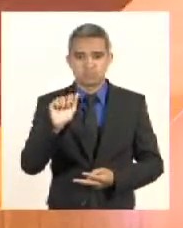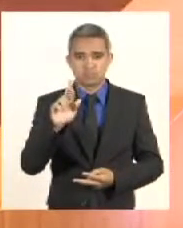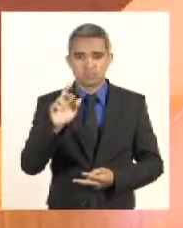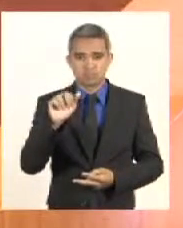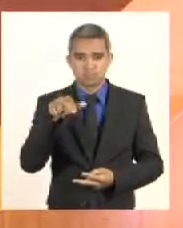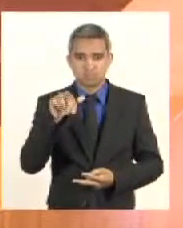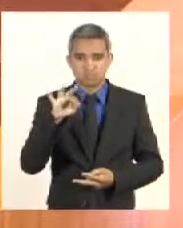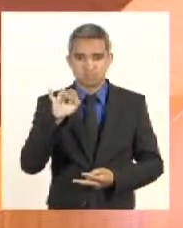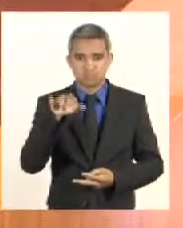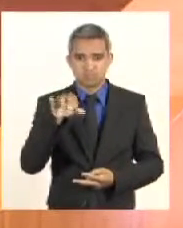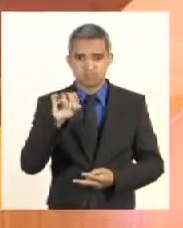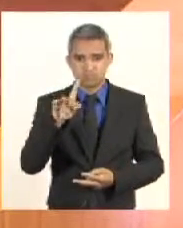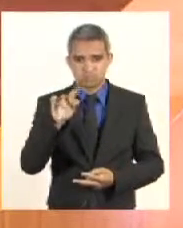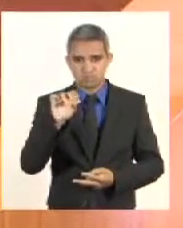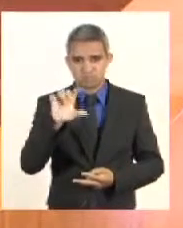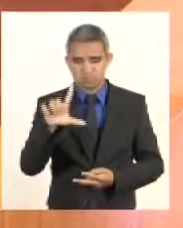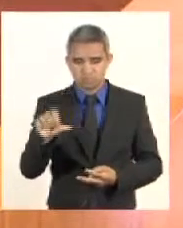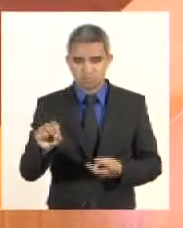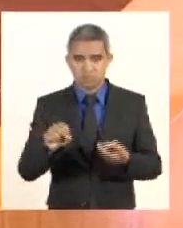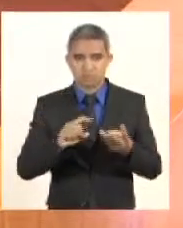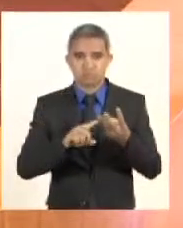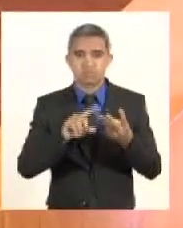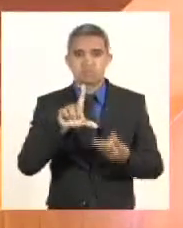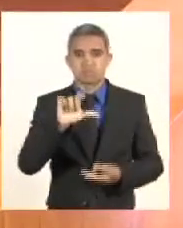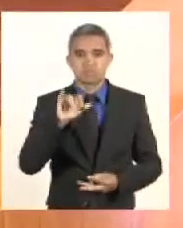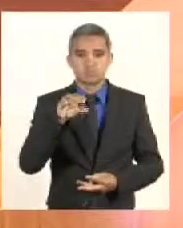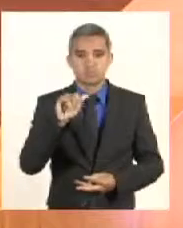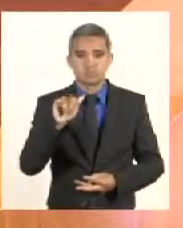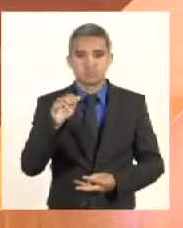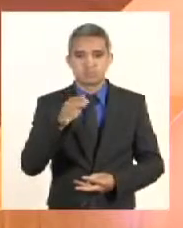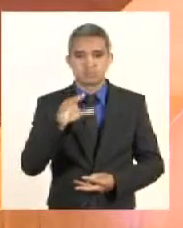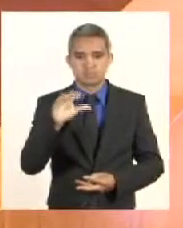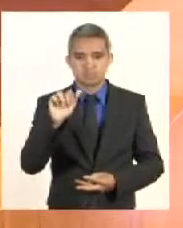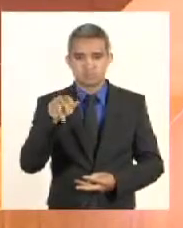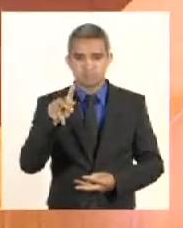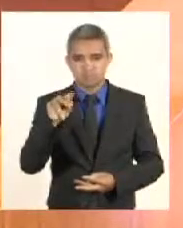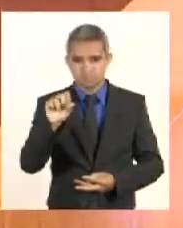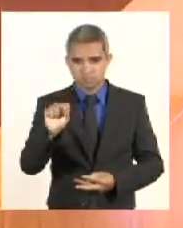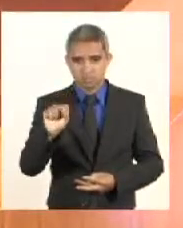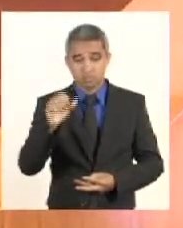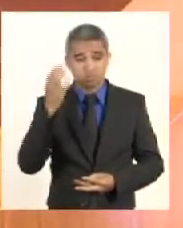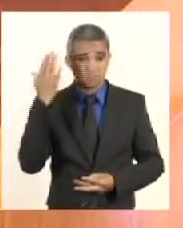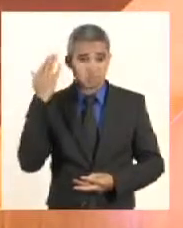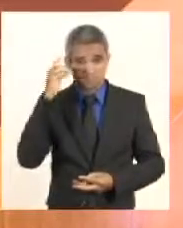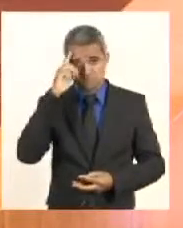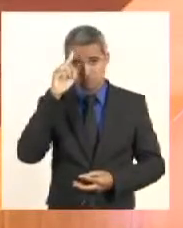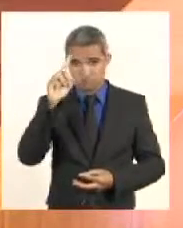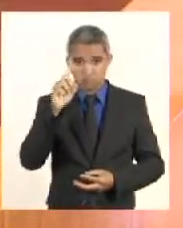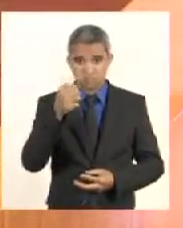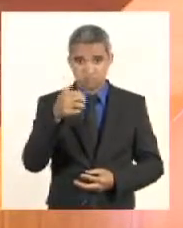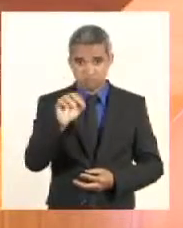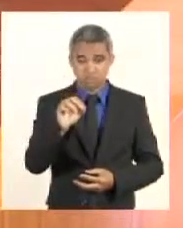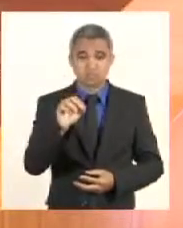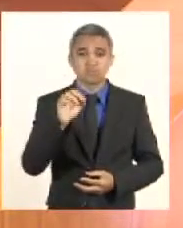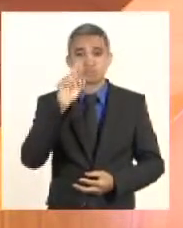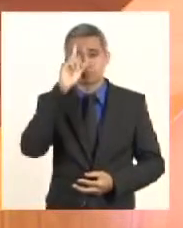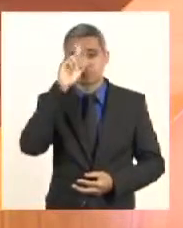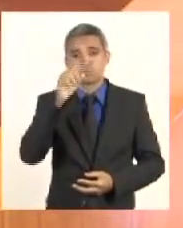Lima Campos, Jailson Fausto, que nesse final de semana, que foi o dia 10, comemorado o Dia das